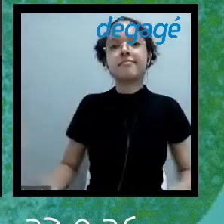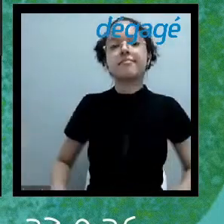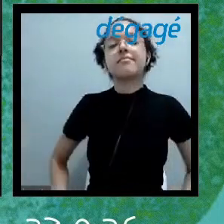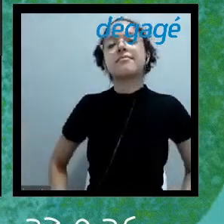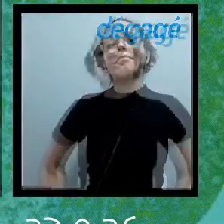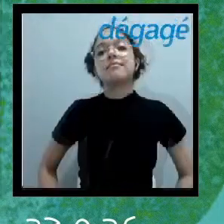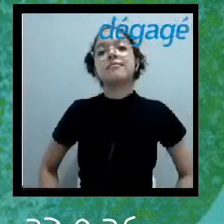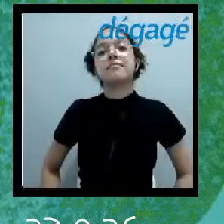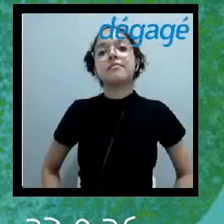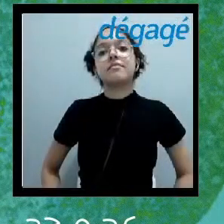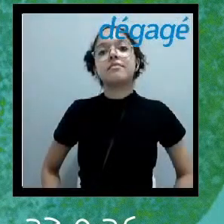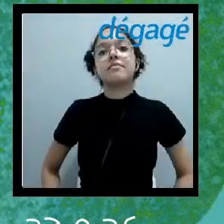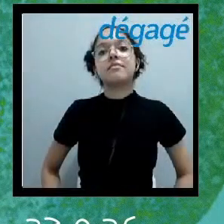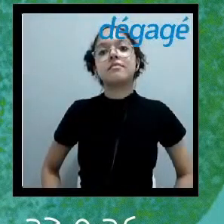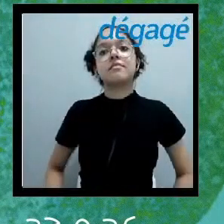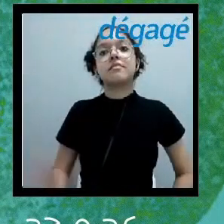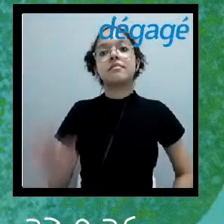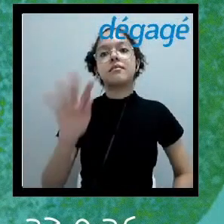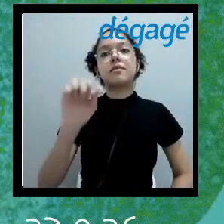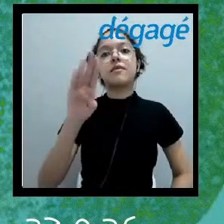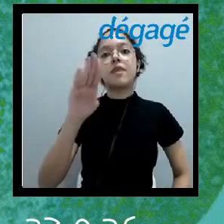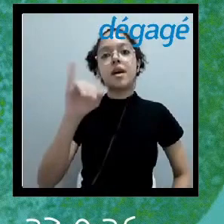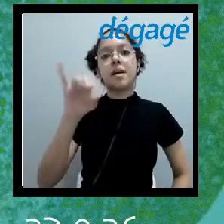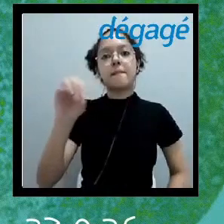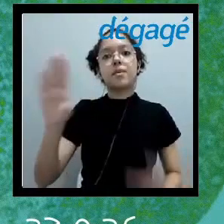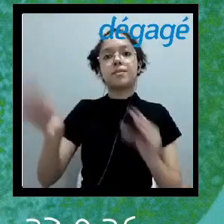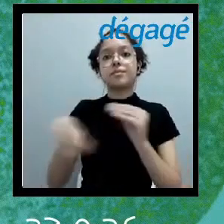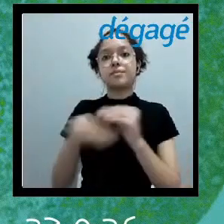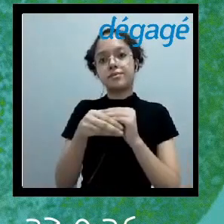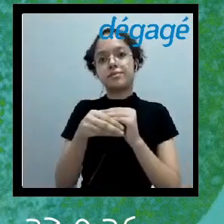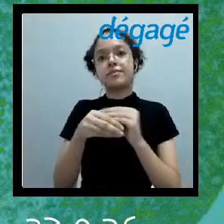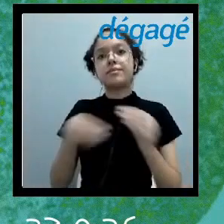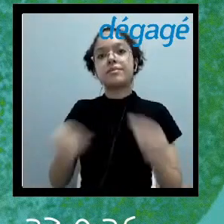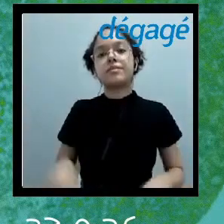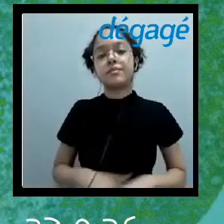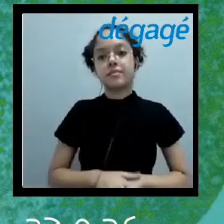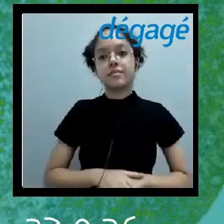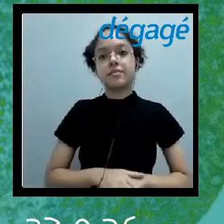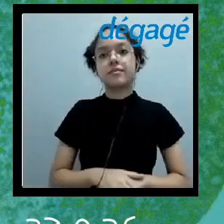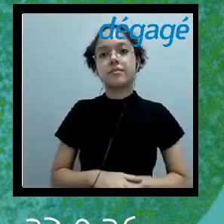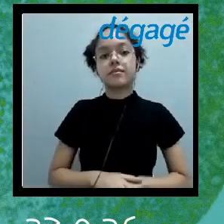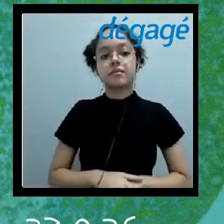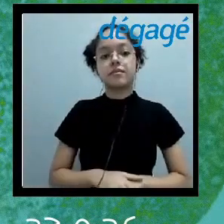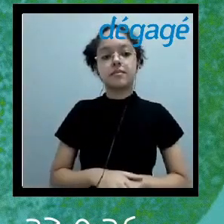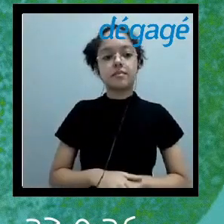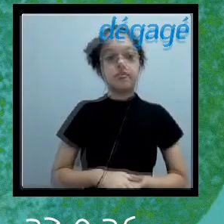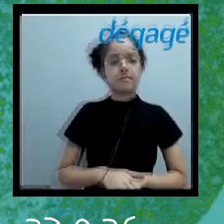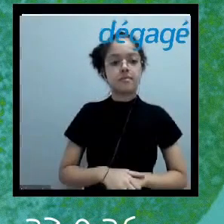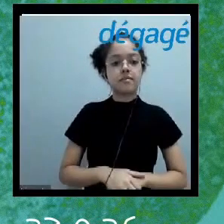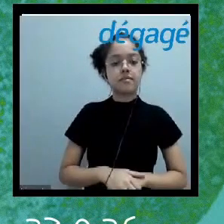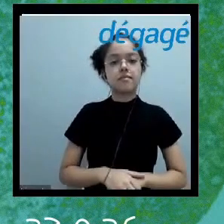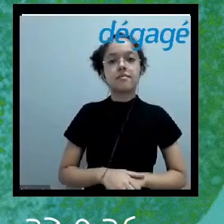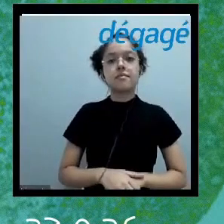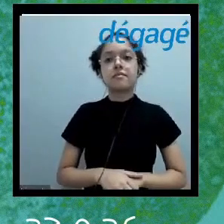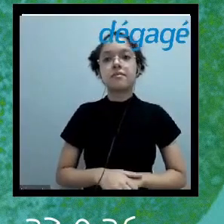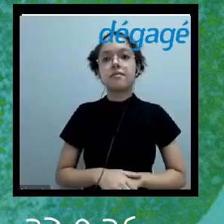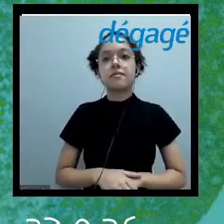Uhum. Legal. Fábio, você quer falar alguma coisa nesse tema? Acho que tem